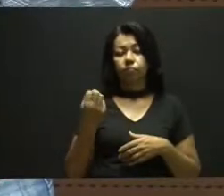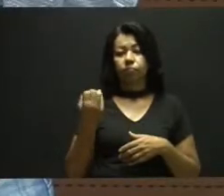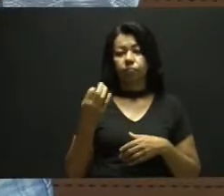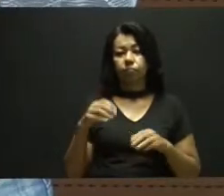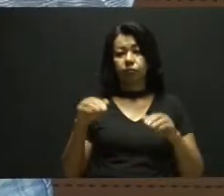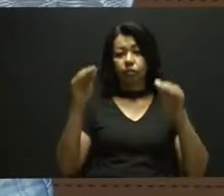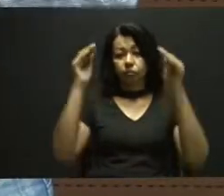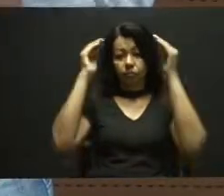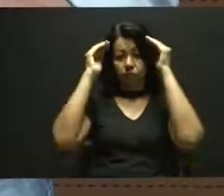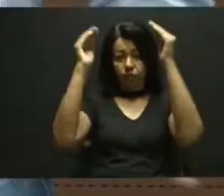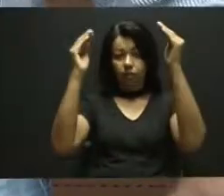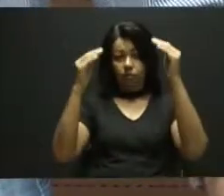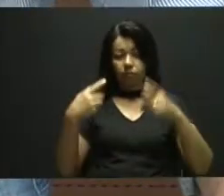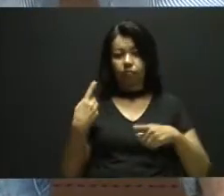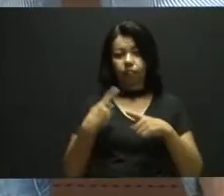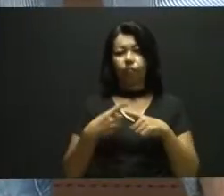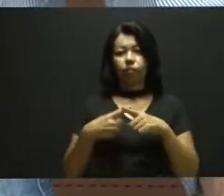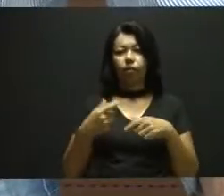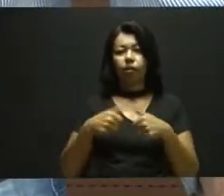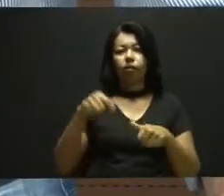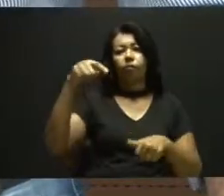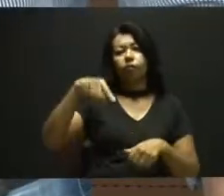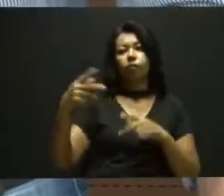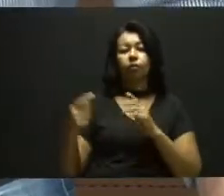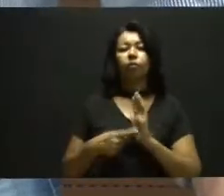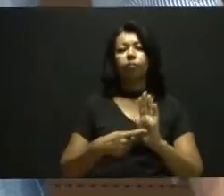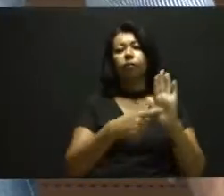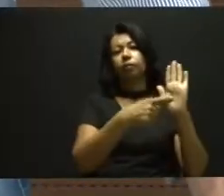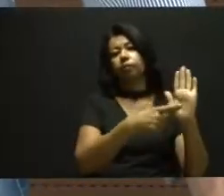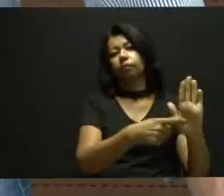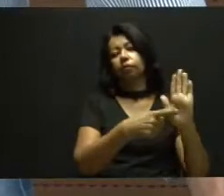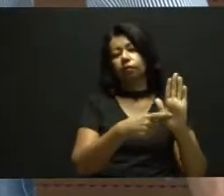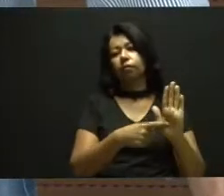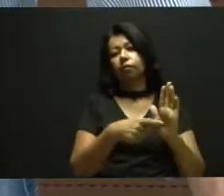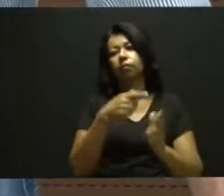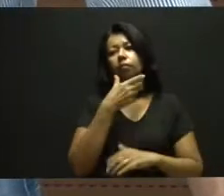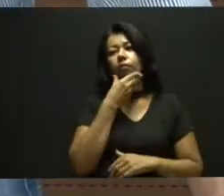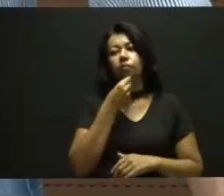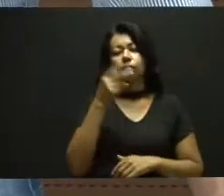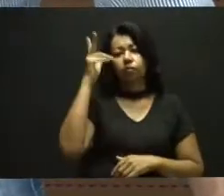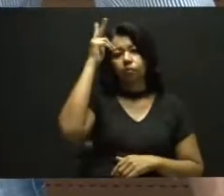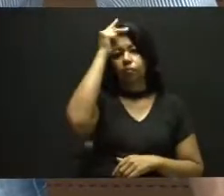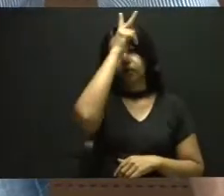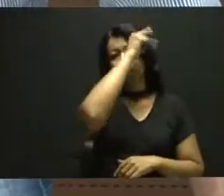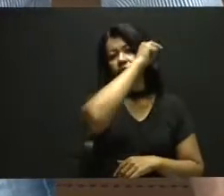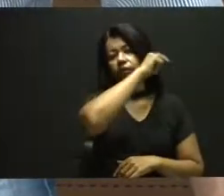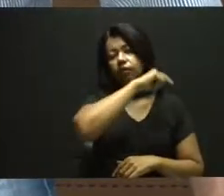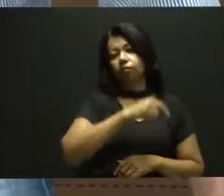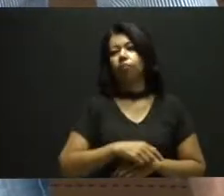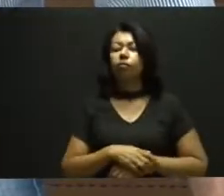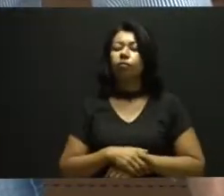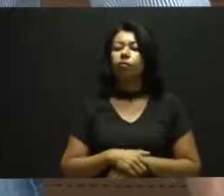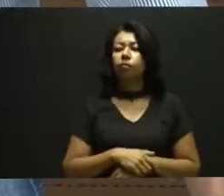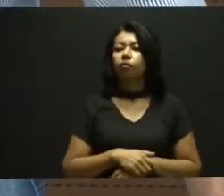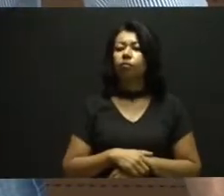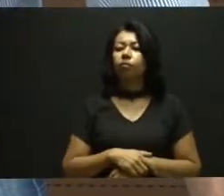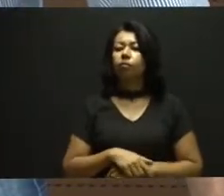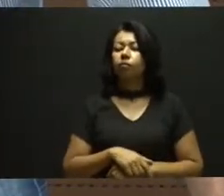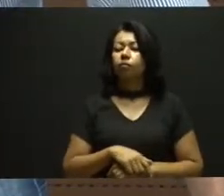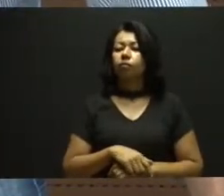é eu estou aqui representando o prefeito e